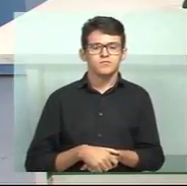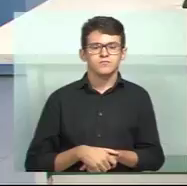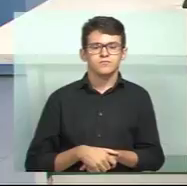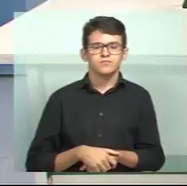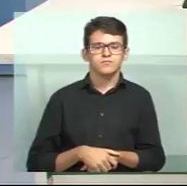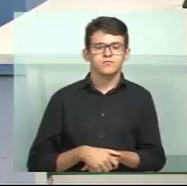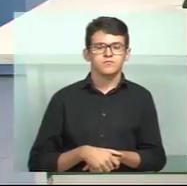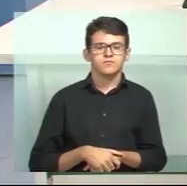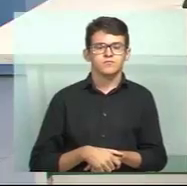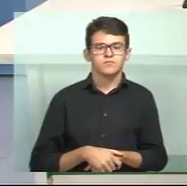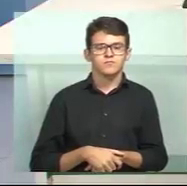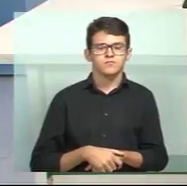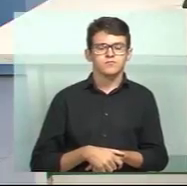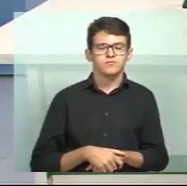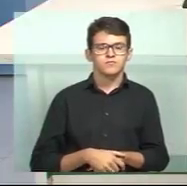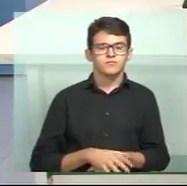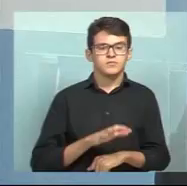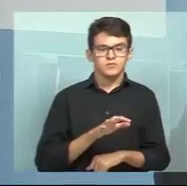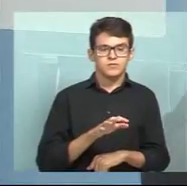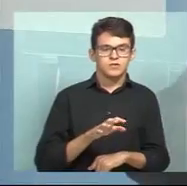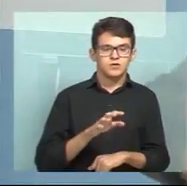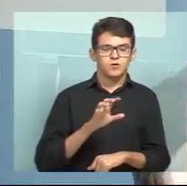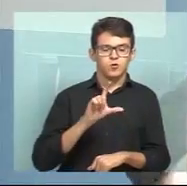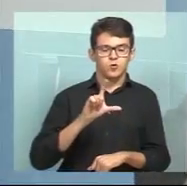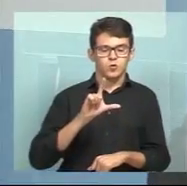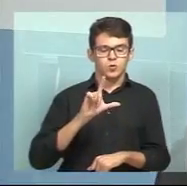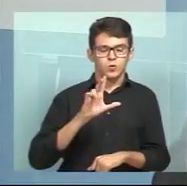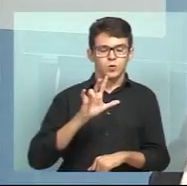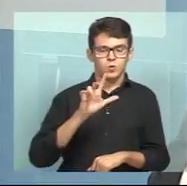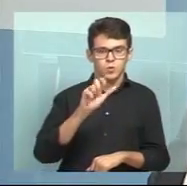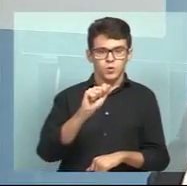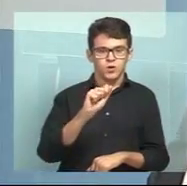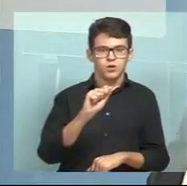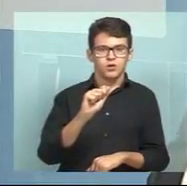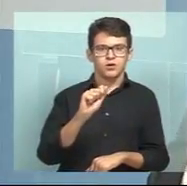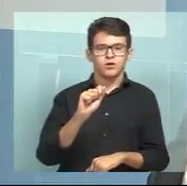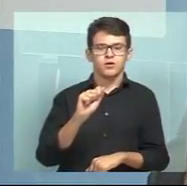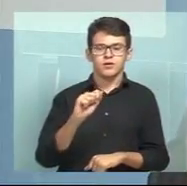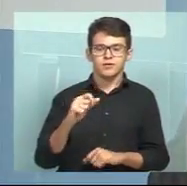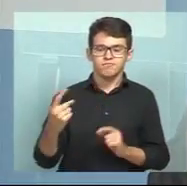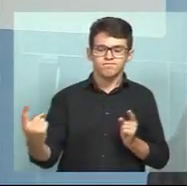nunca foi inimigo de PMDB, não. O Lula tinha um problema com o PSDB sério.